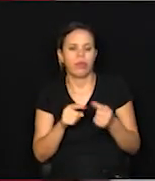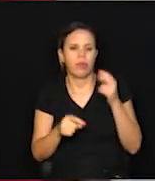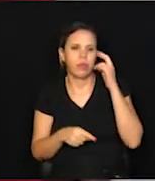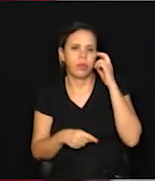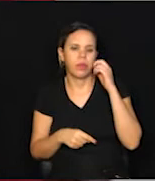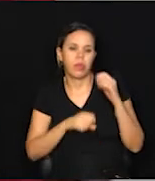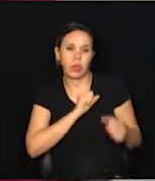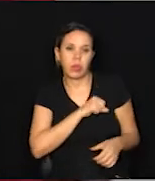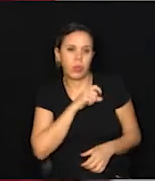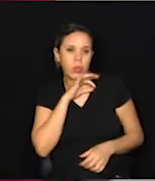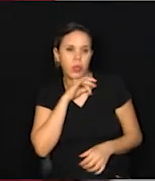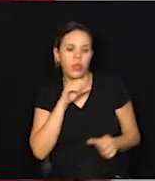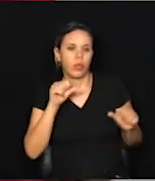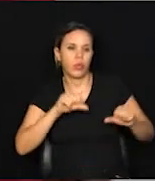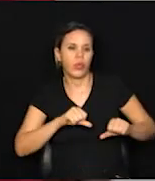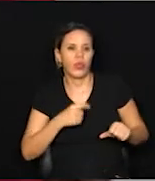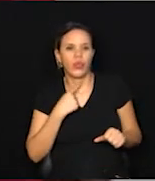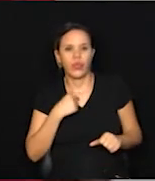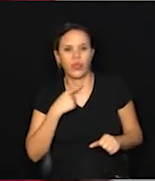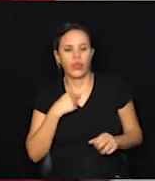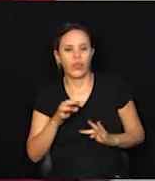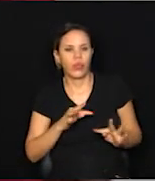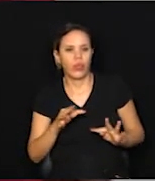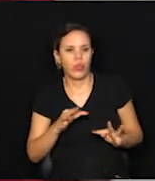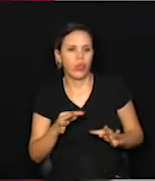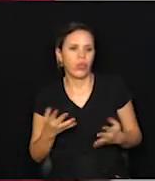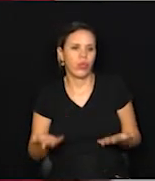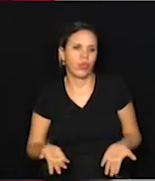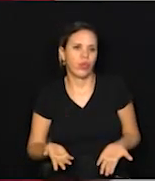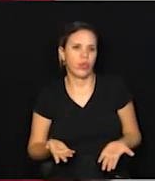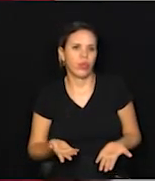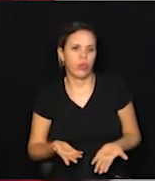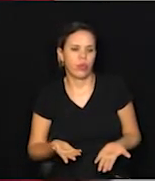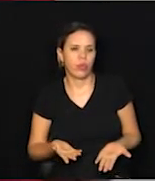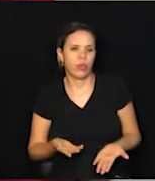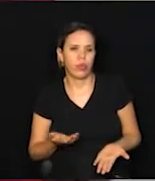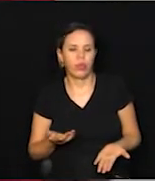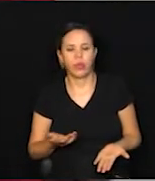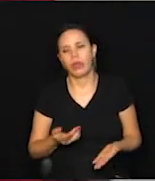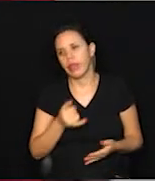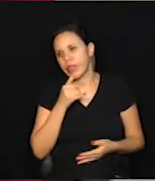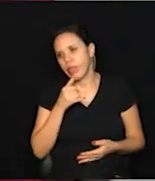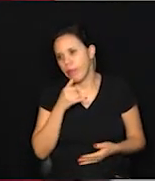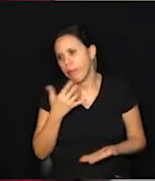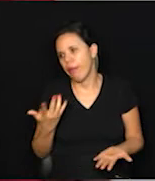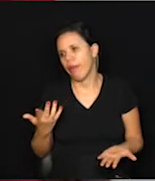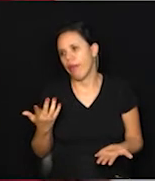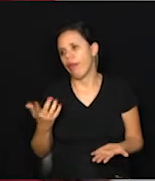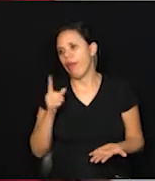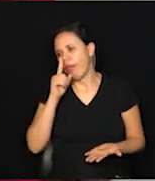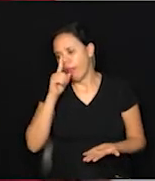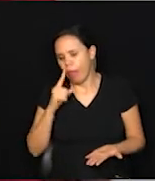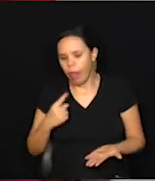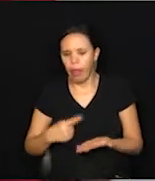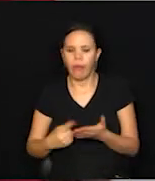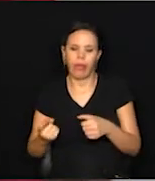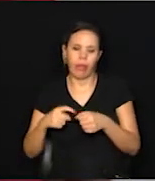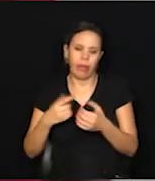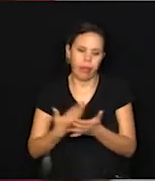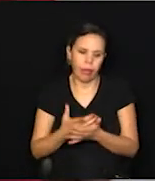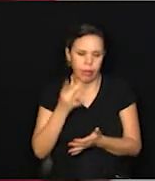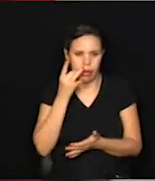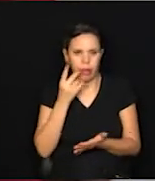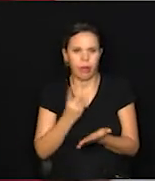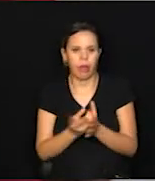intenções, a vontade de tratamento precoce e descompromisso com o risco da doença e voltar às aulas e tudo no